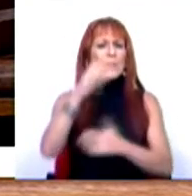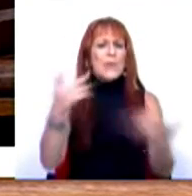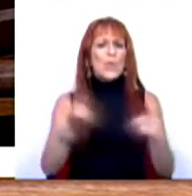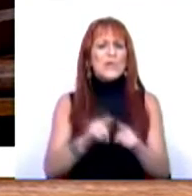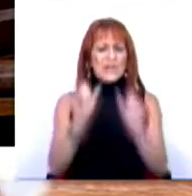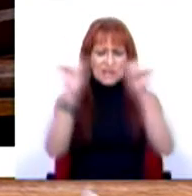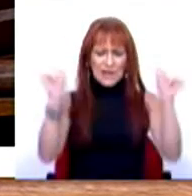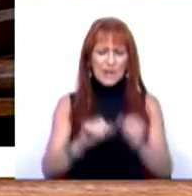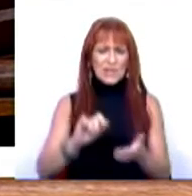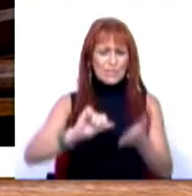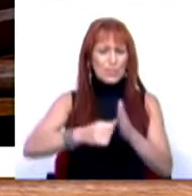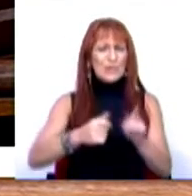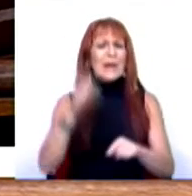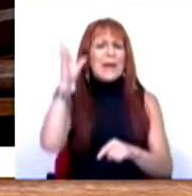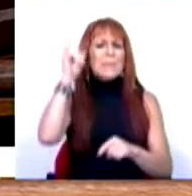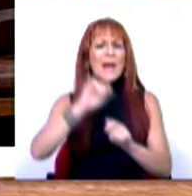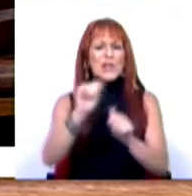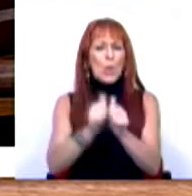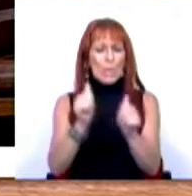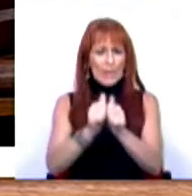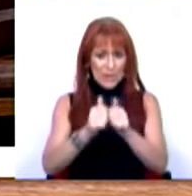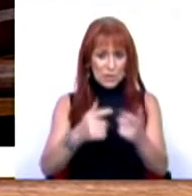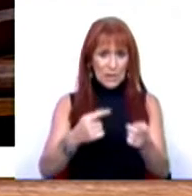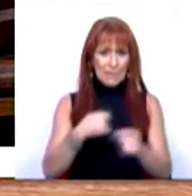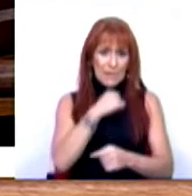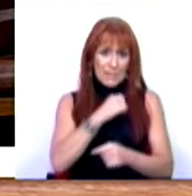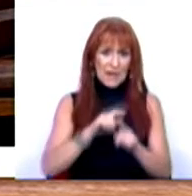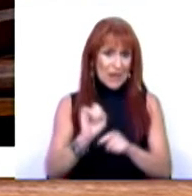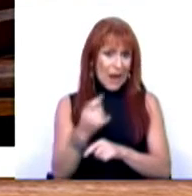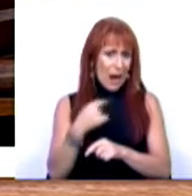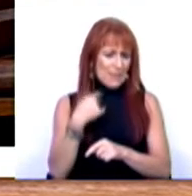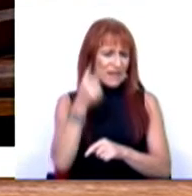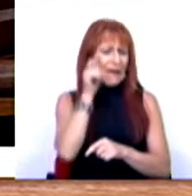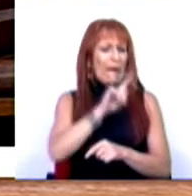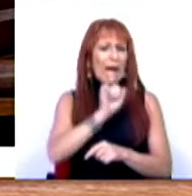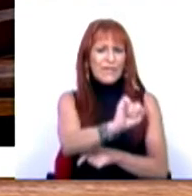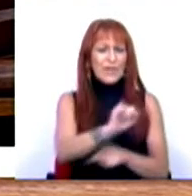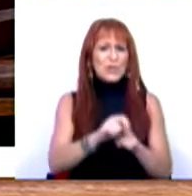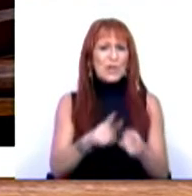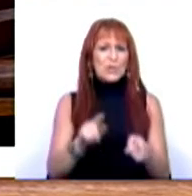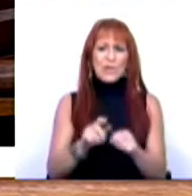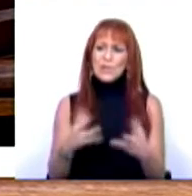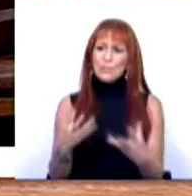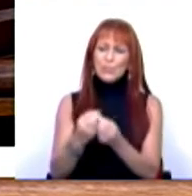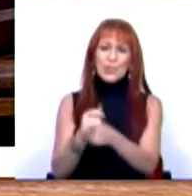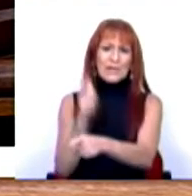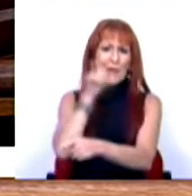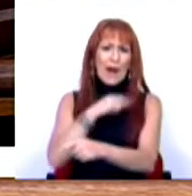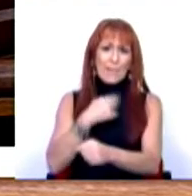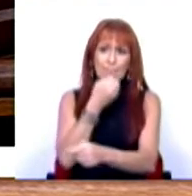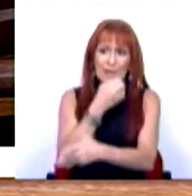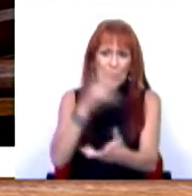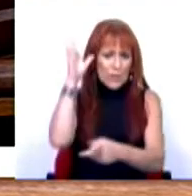no sistema de identificação de animais e companhia, que permite a rápida identificação e a reunião dos detentores com os animais